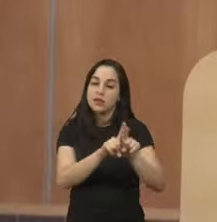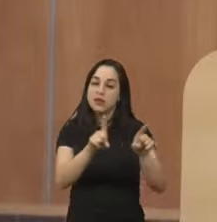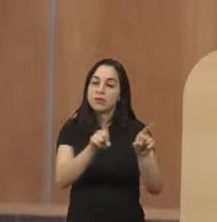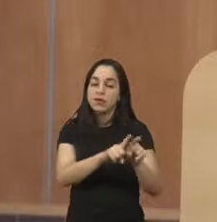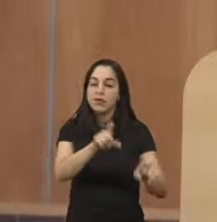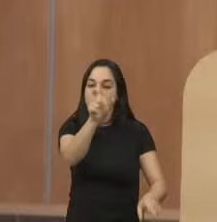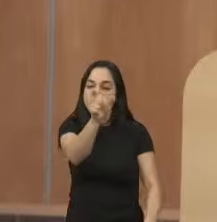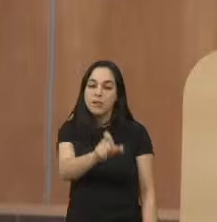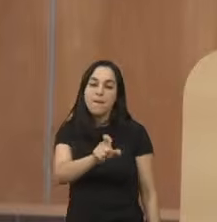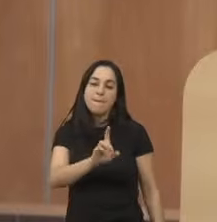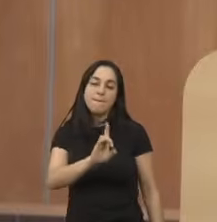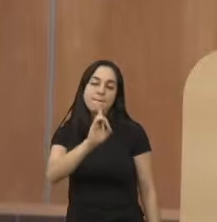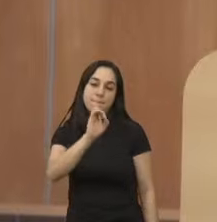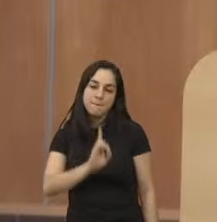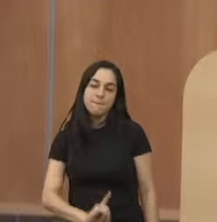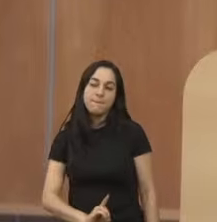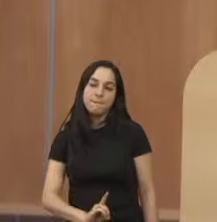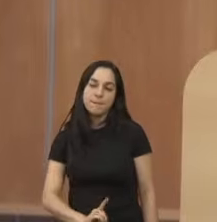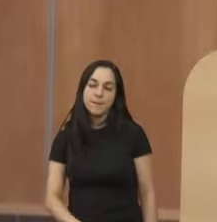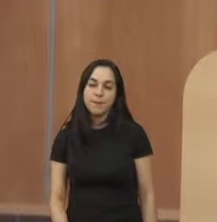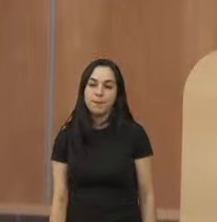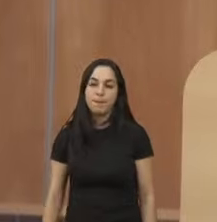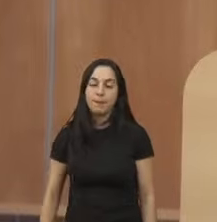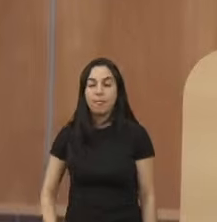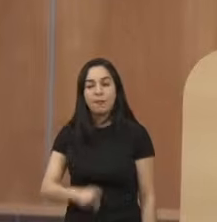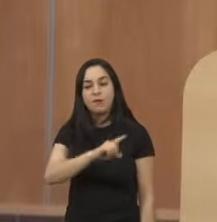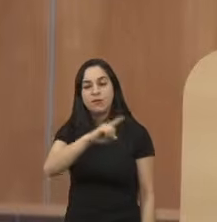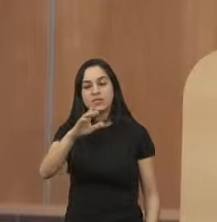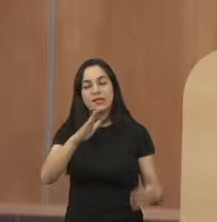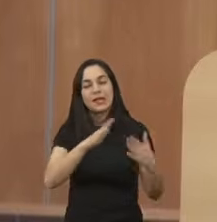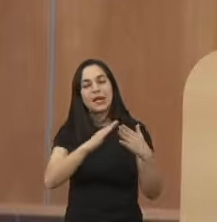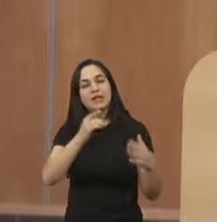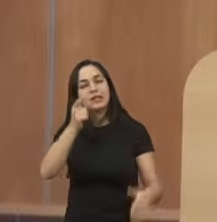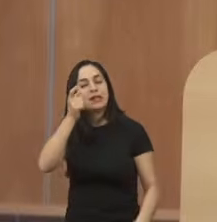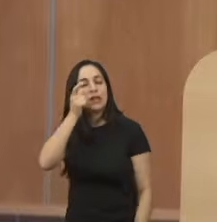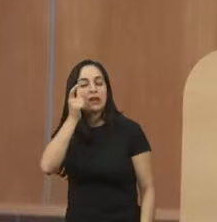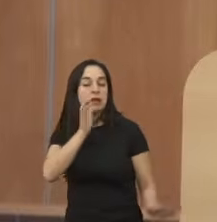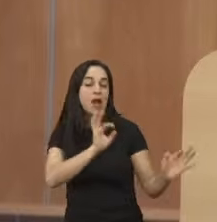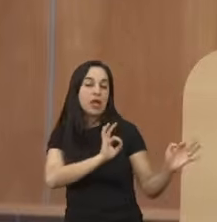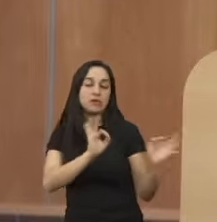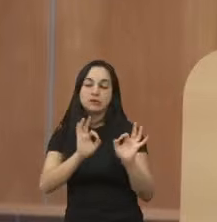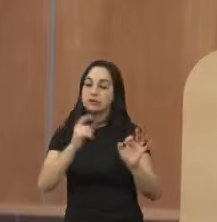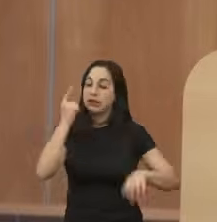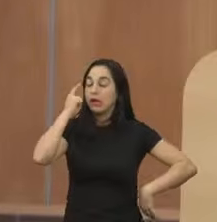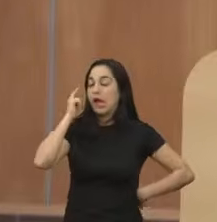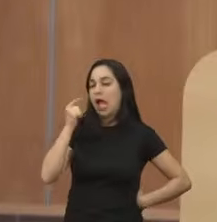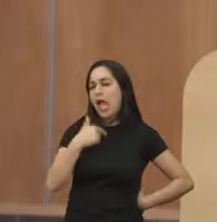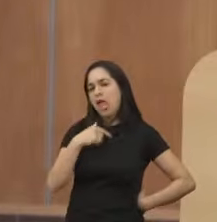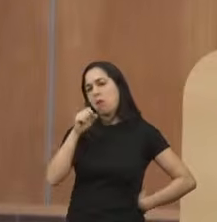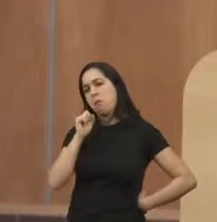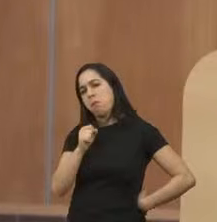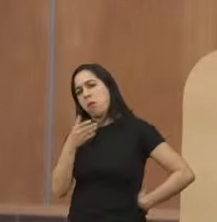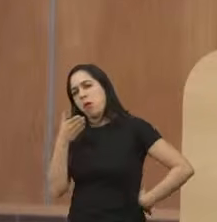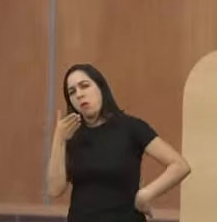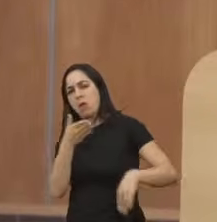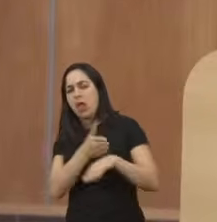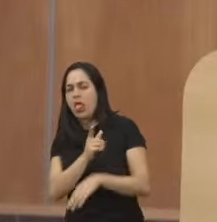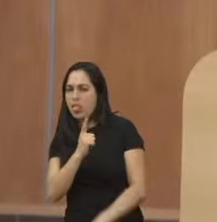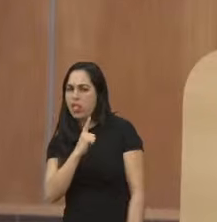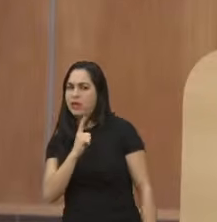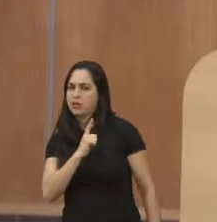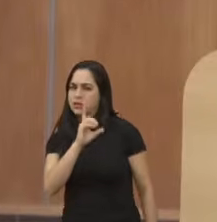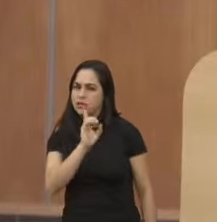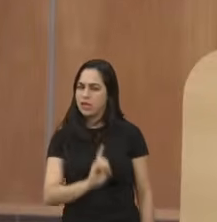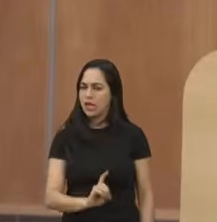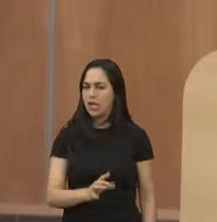deficientes. Eu queria pontuar aqui também algumas questões que você que nos assiste em casa. Será que eu posso participar desse programa aqui? Será que eu tenho direito à Minha Casa Minha